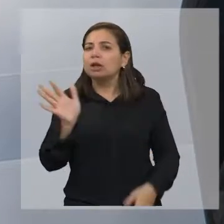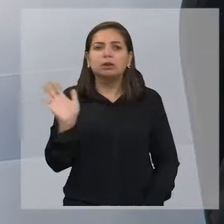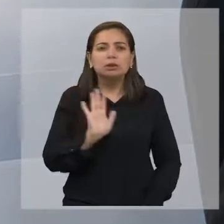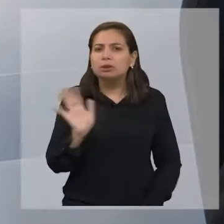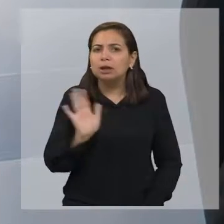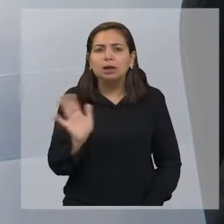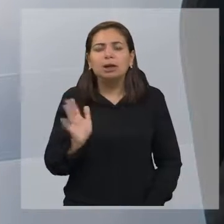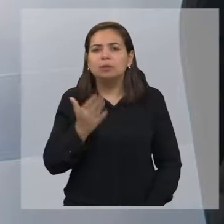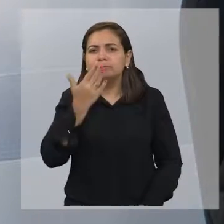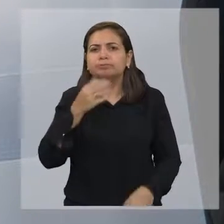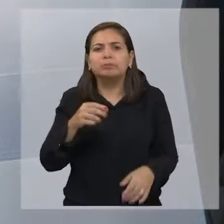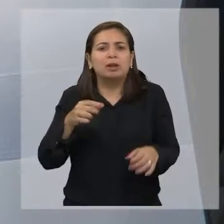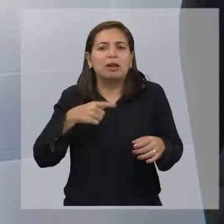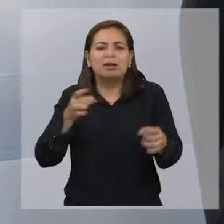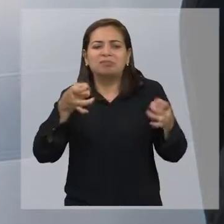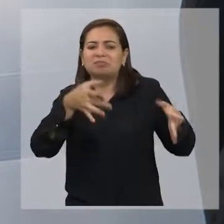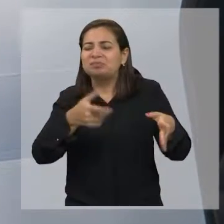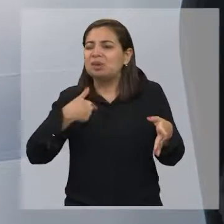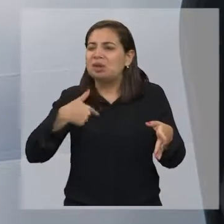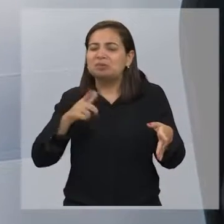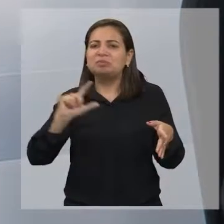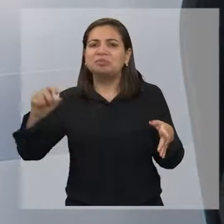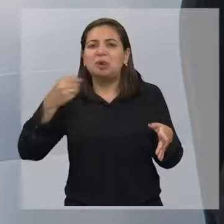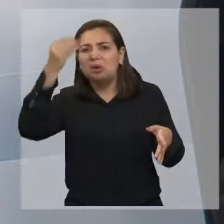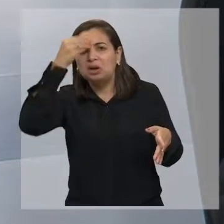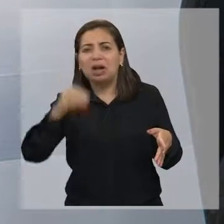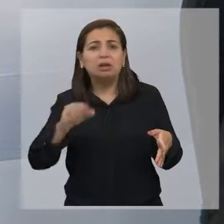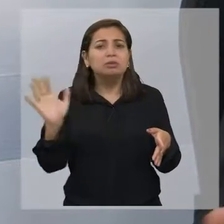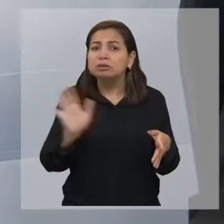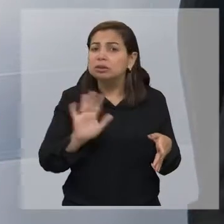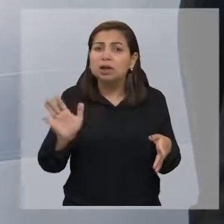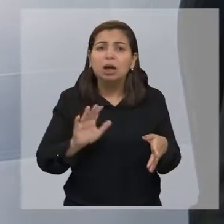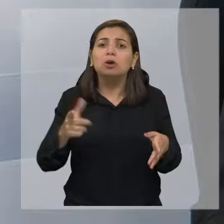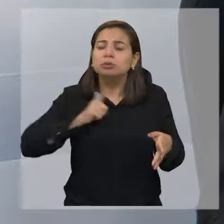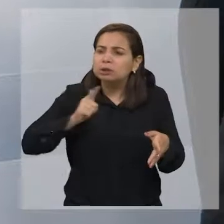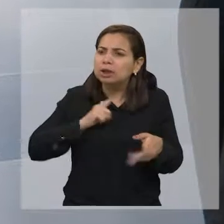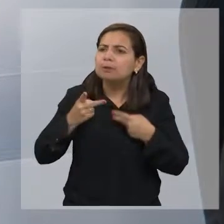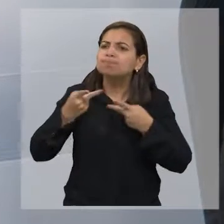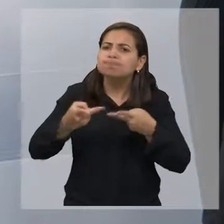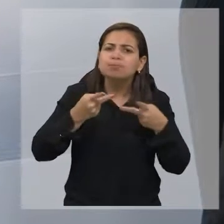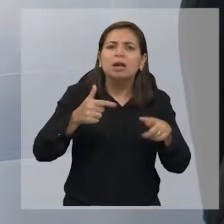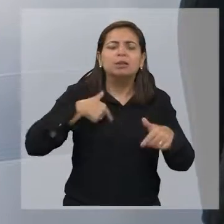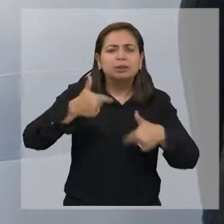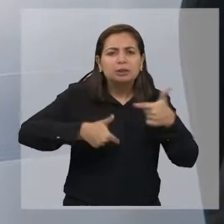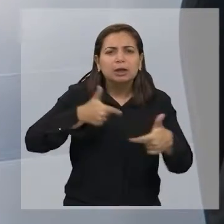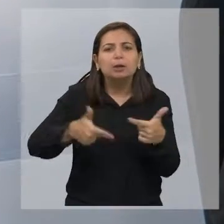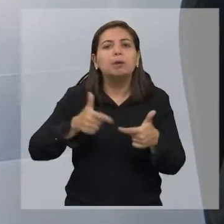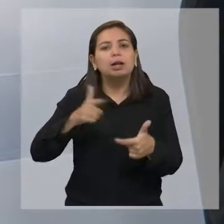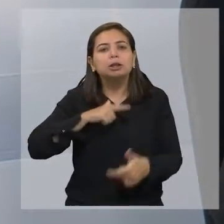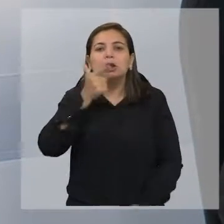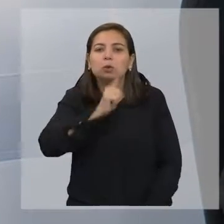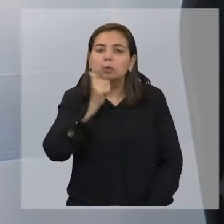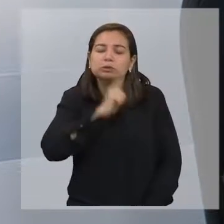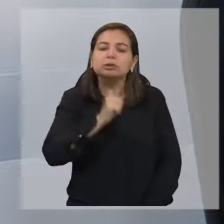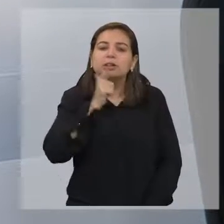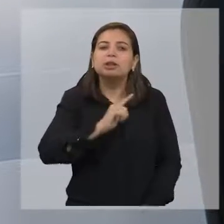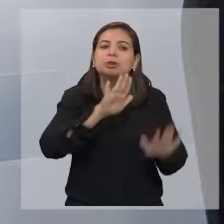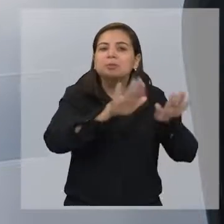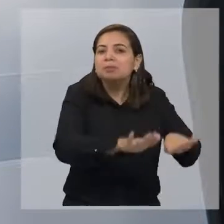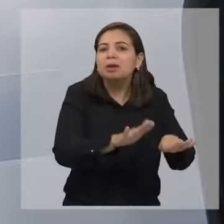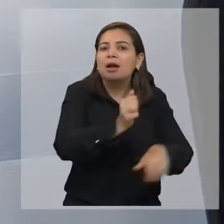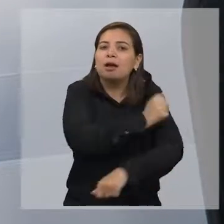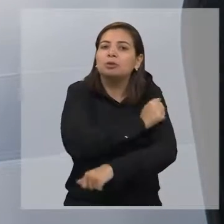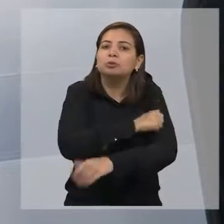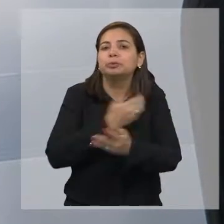o abandono escolar. Para isso também é necessário que a Prefeitura de Fortaleza assim o fez. Isso é muito importante. Que